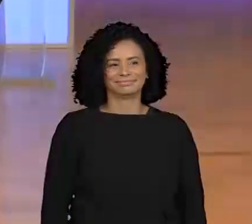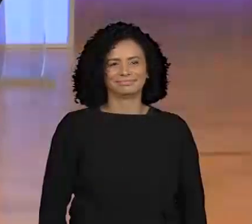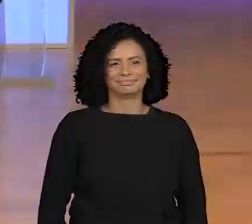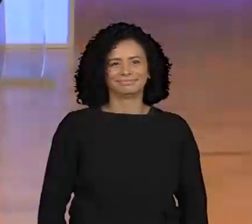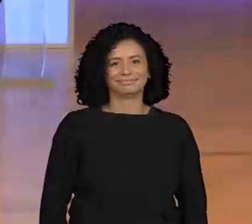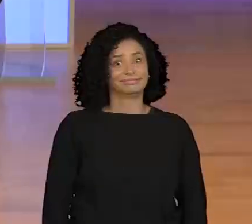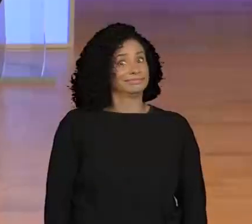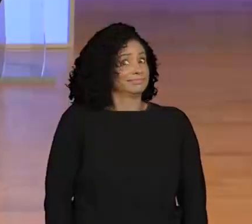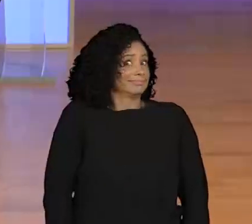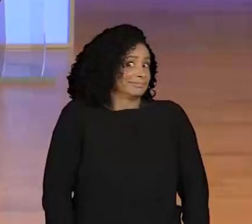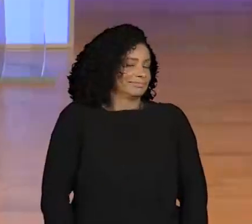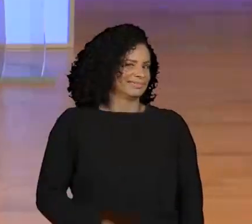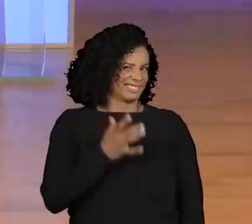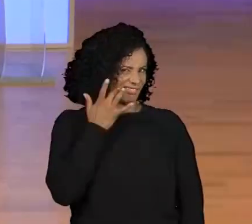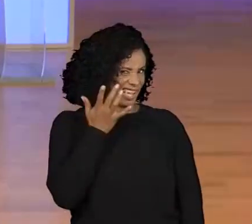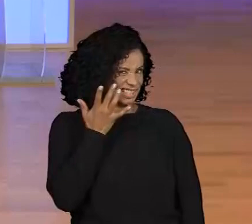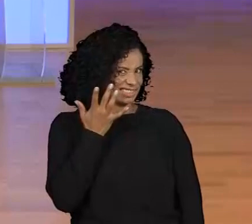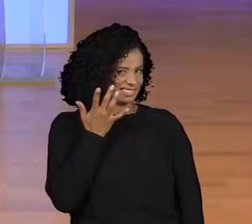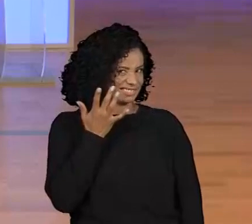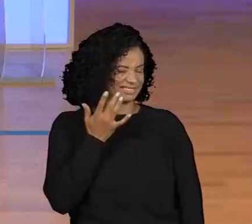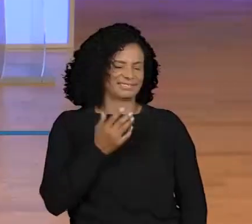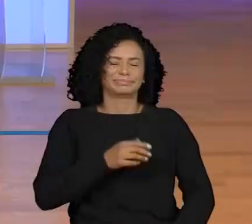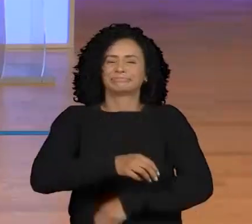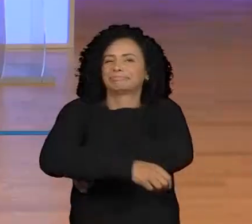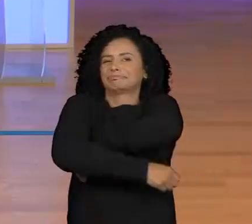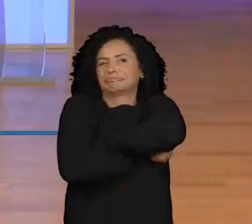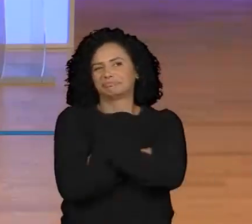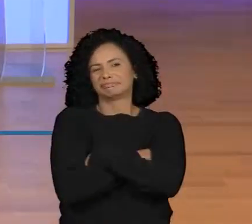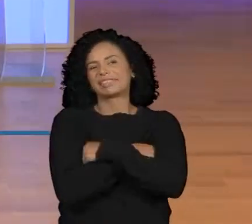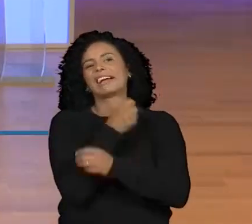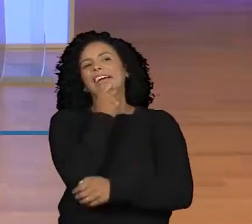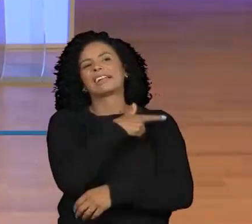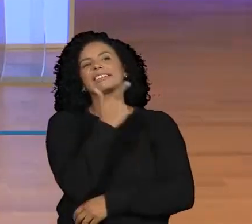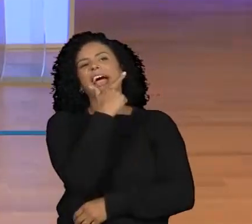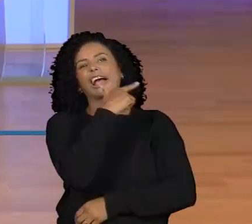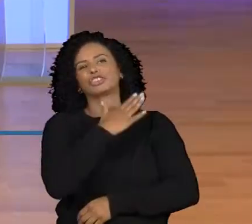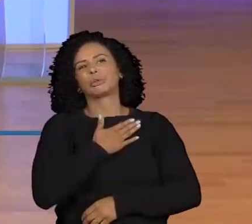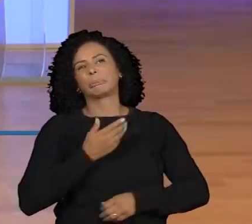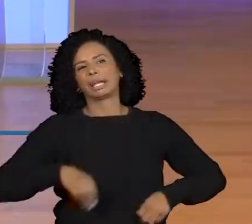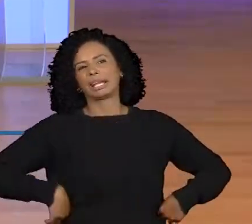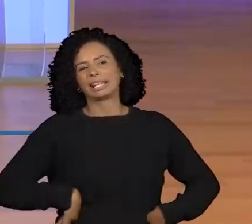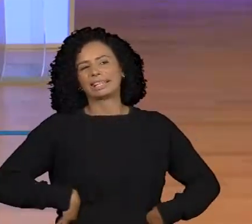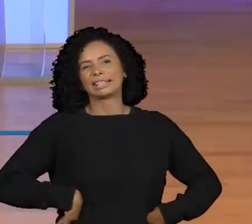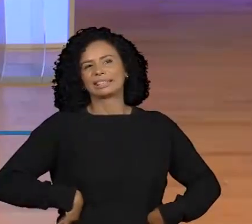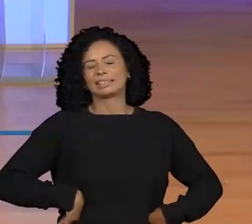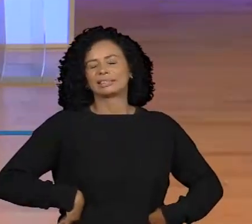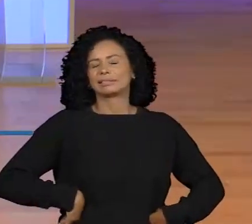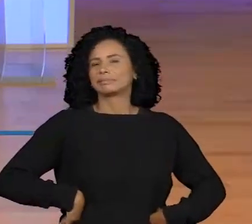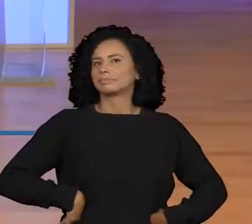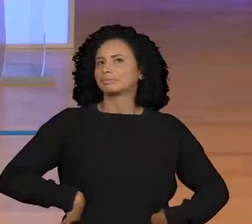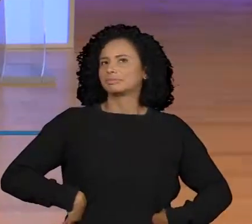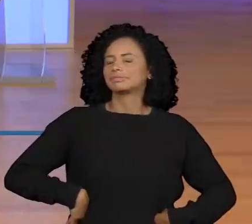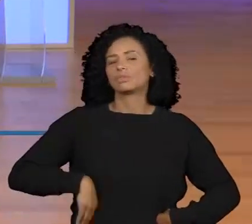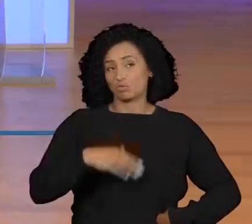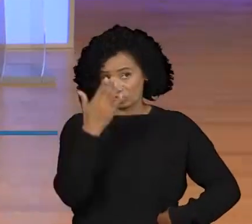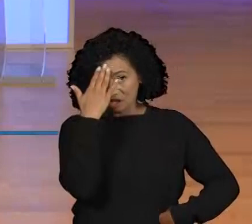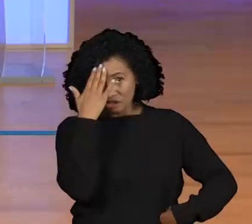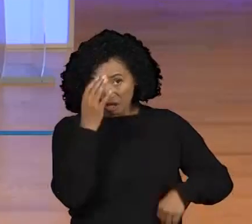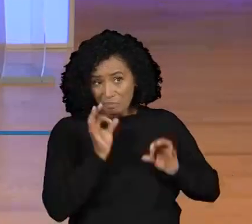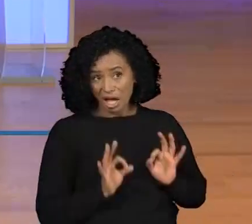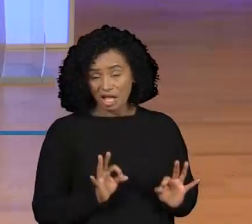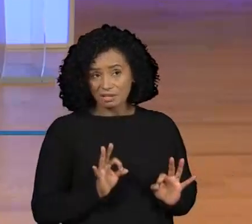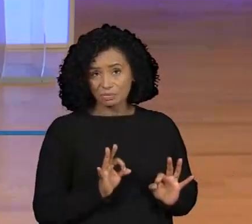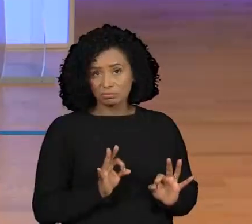o Face da pessoa se gostei talvez não tão bonitinho Então canta uma vez essa música do jumento a gente ver se você sabe mesmo